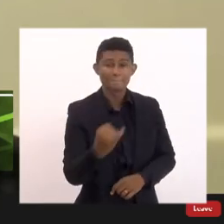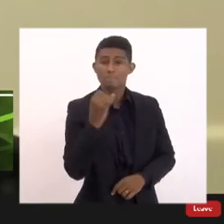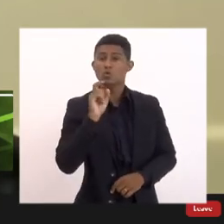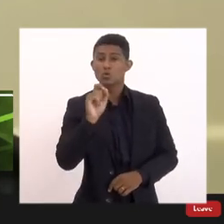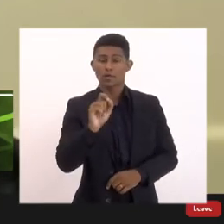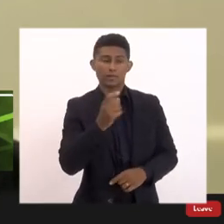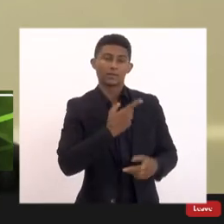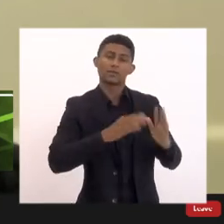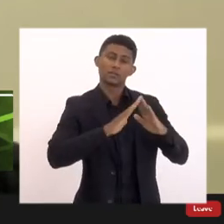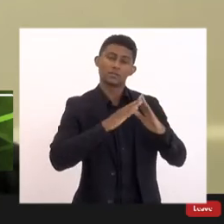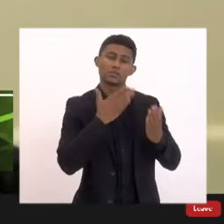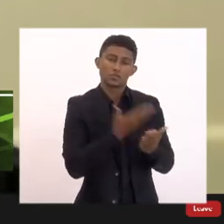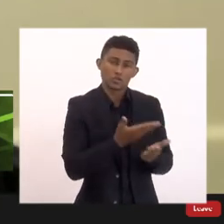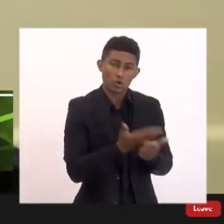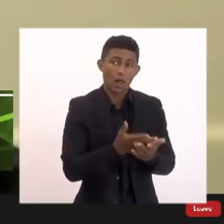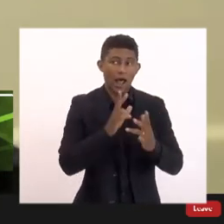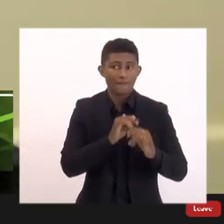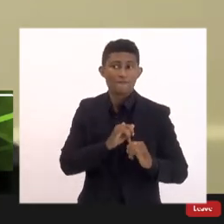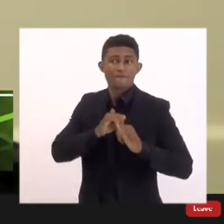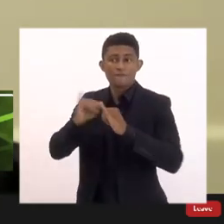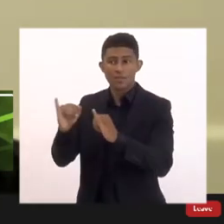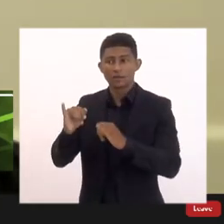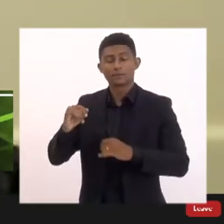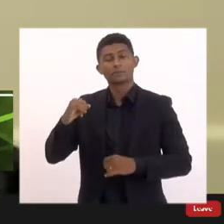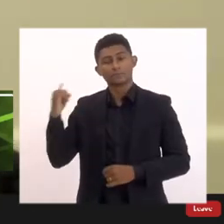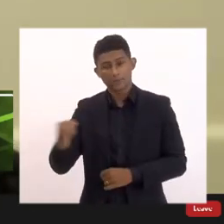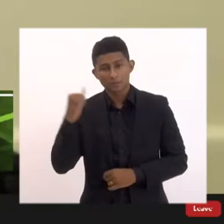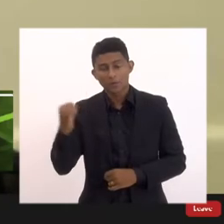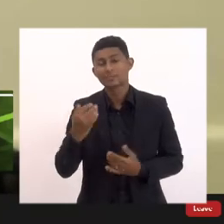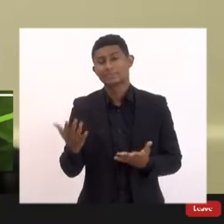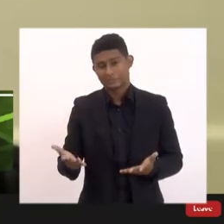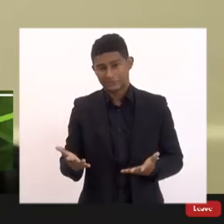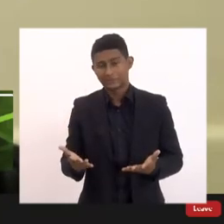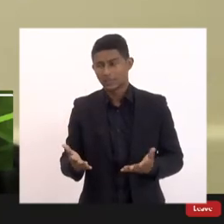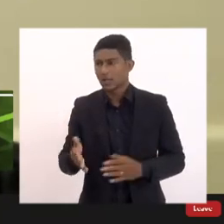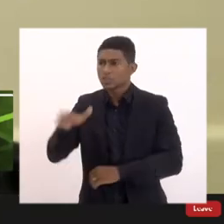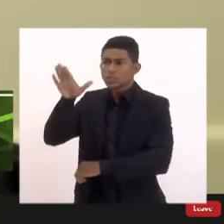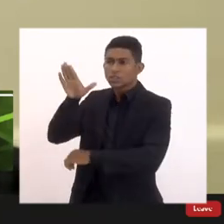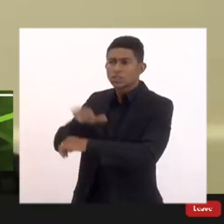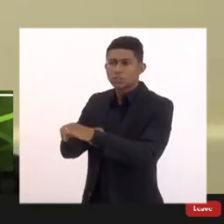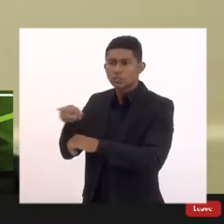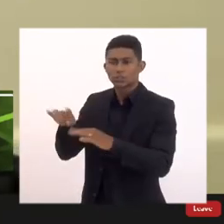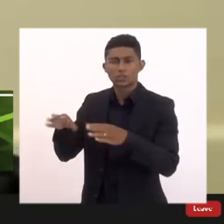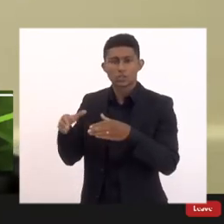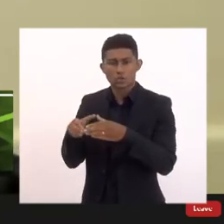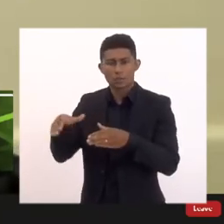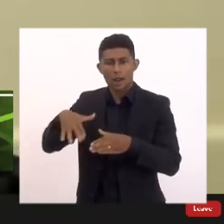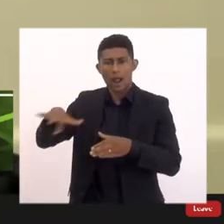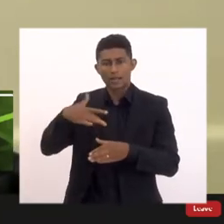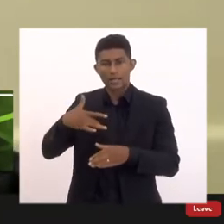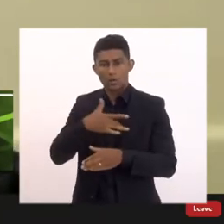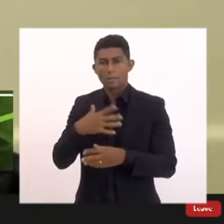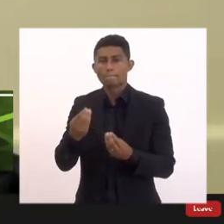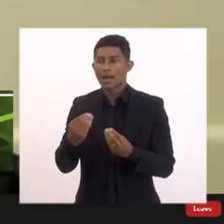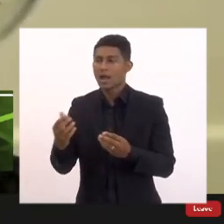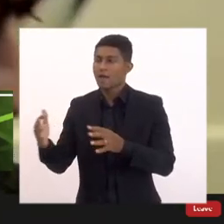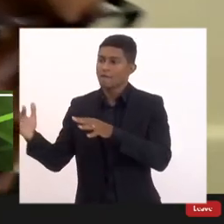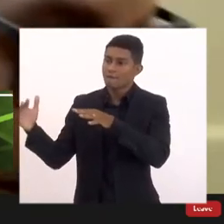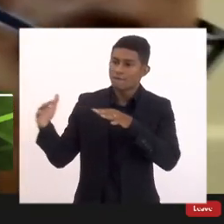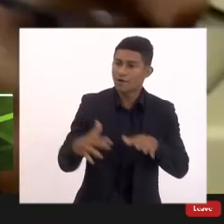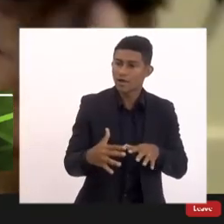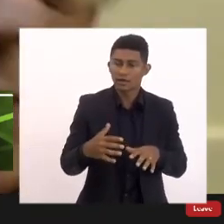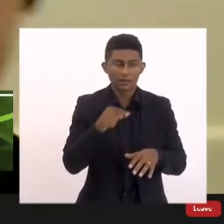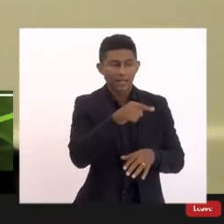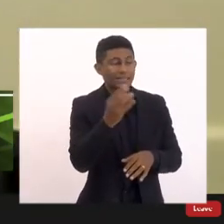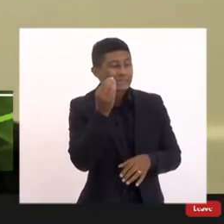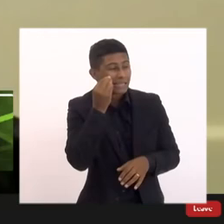essa articulação com a vigilância do município, chame uma equipe do município para que faça a testagem